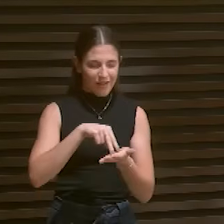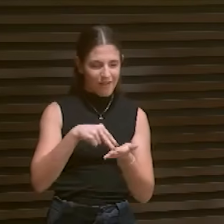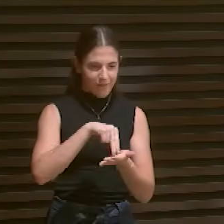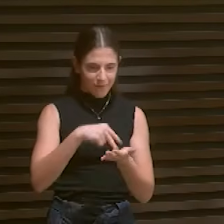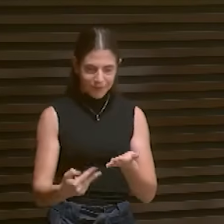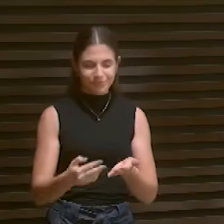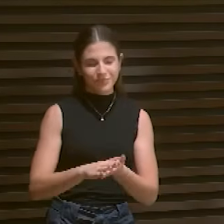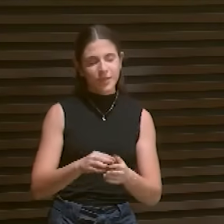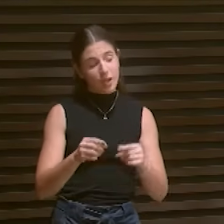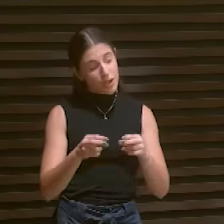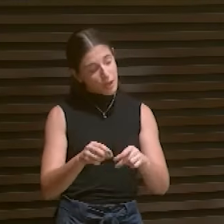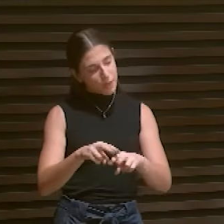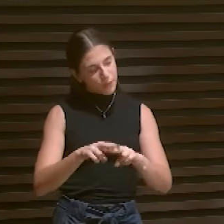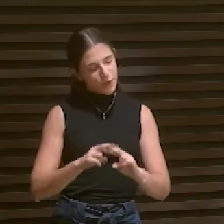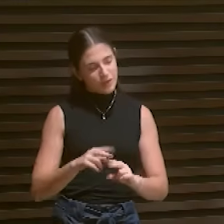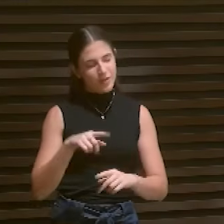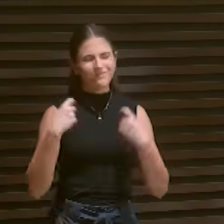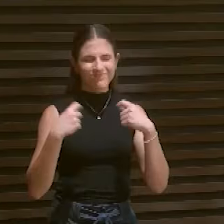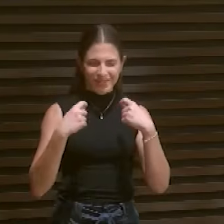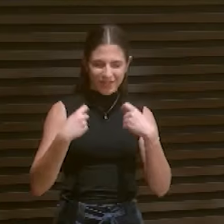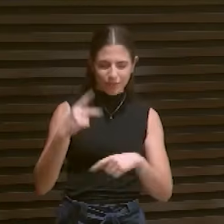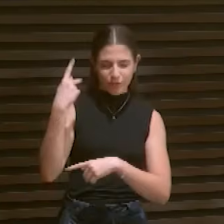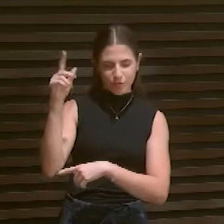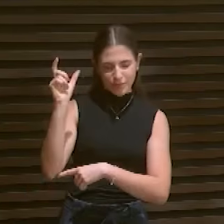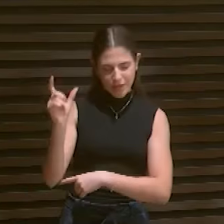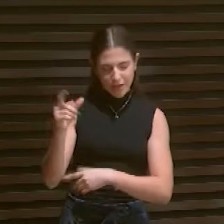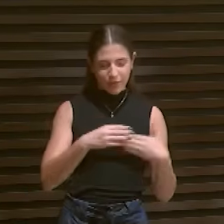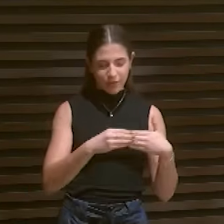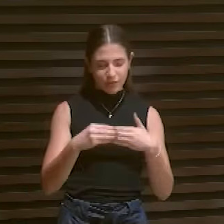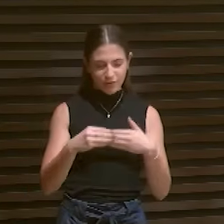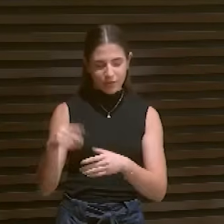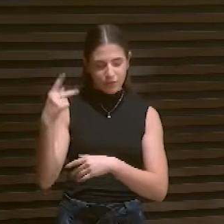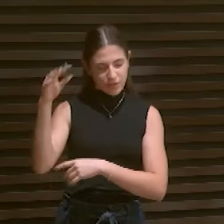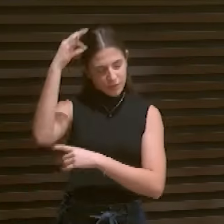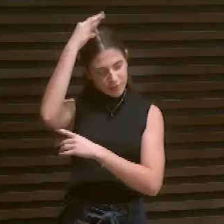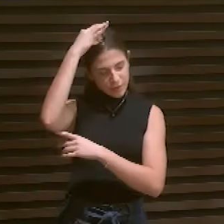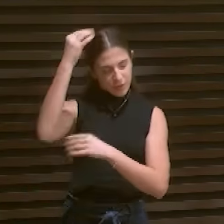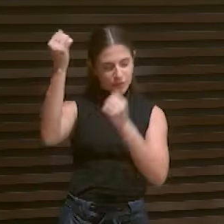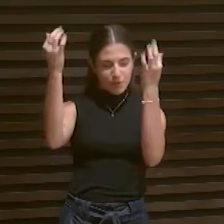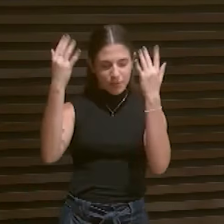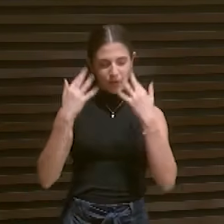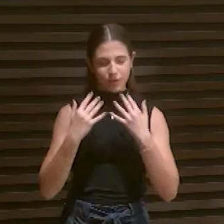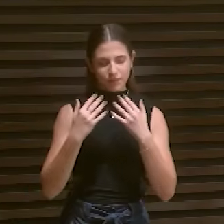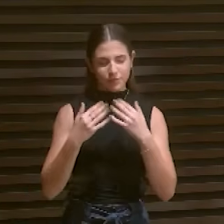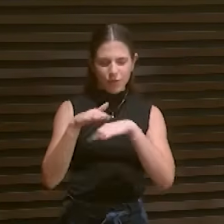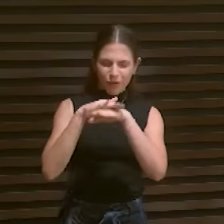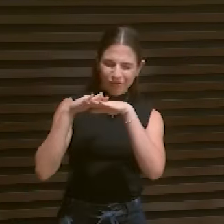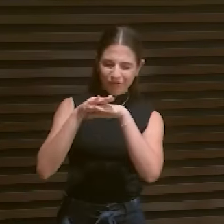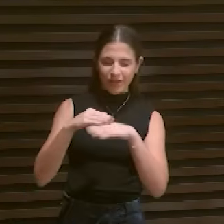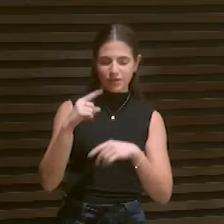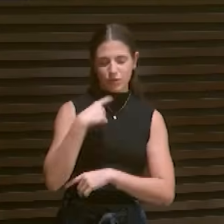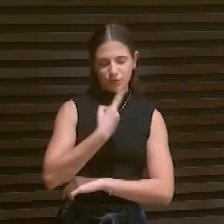E é por isso que tanto necessitamos da Tua palavra e da direção do Teu Espírito sobre nós. Fala conosco nesta